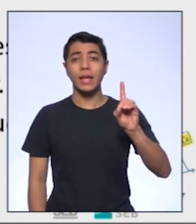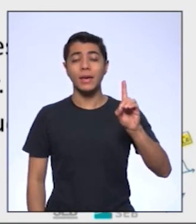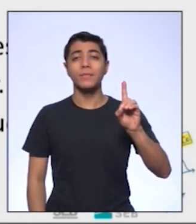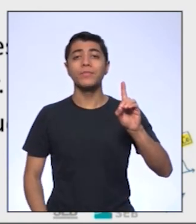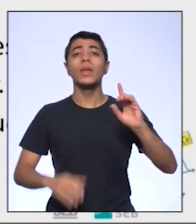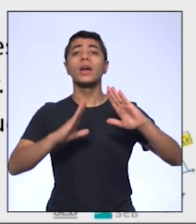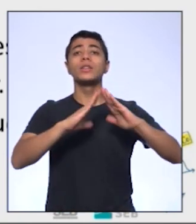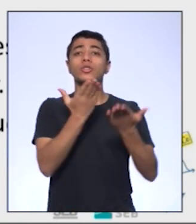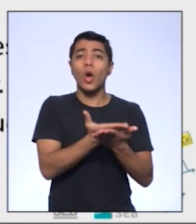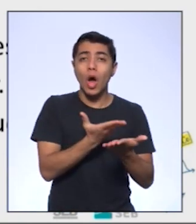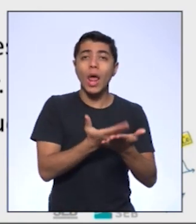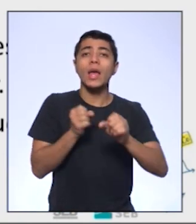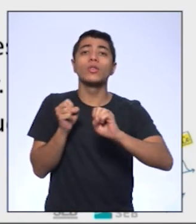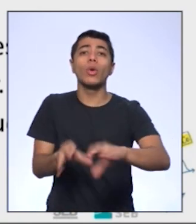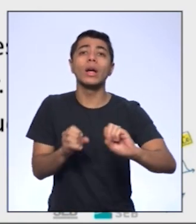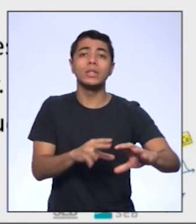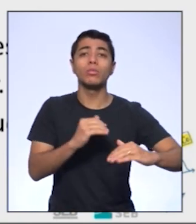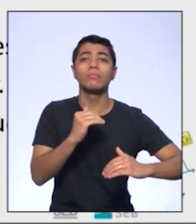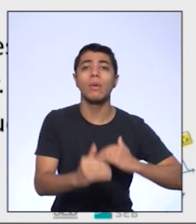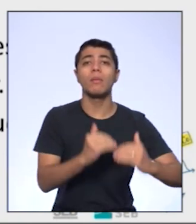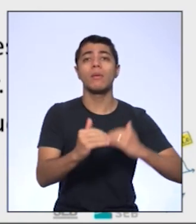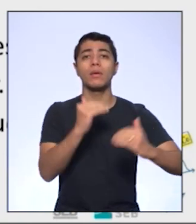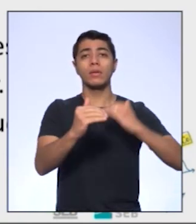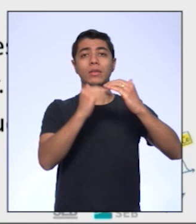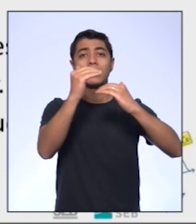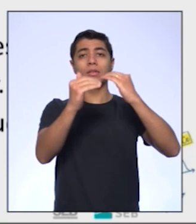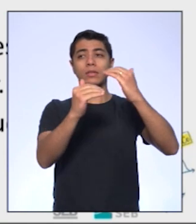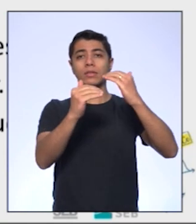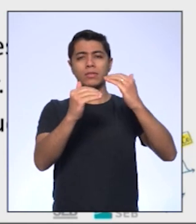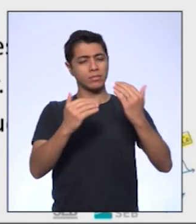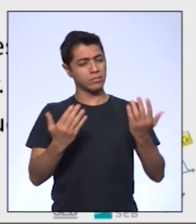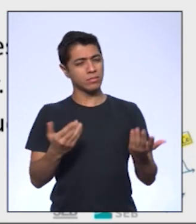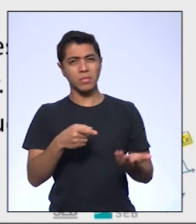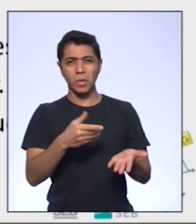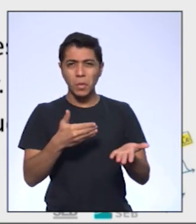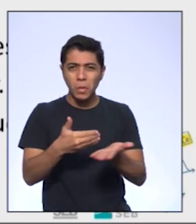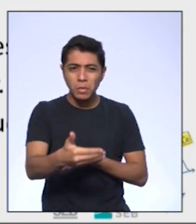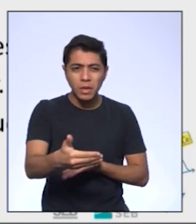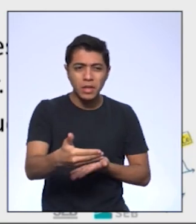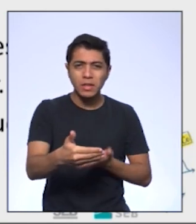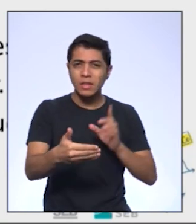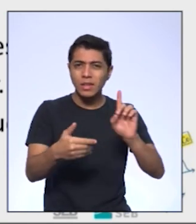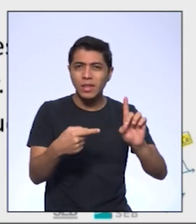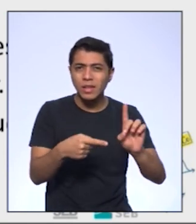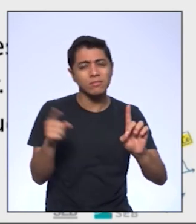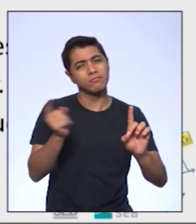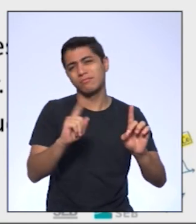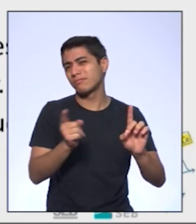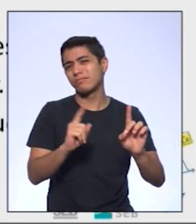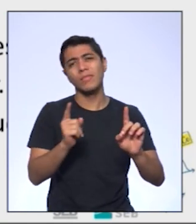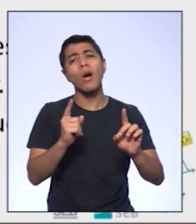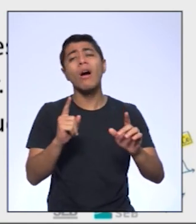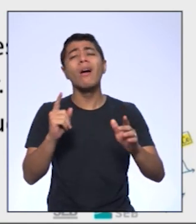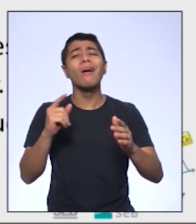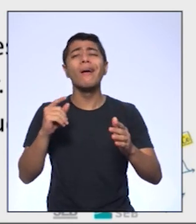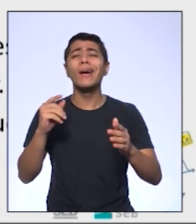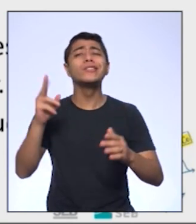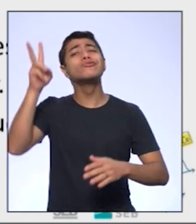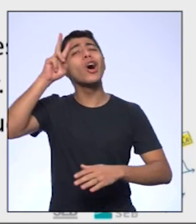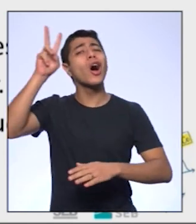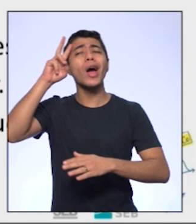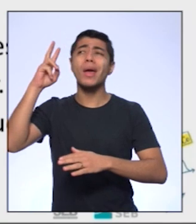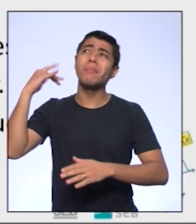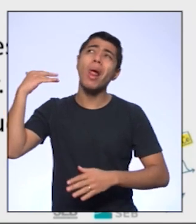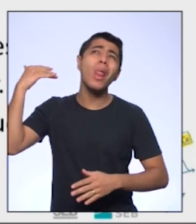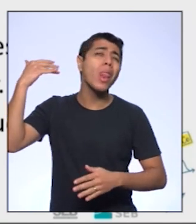escolar. Também não. Gente, a educação escolar existiu em qualquer momento da história da humanidade. Certo? Qualquer estado que deu o mínimo de atenção para a educação, né? Isso daí sempre